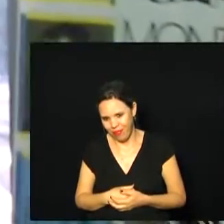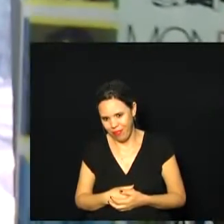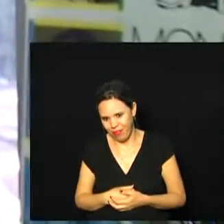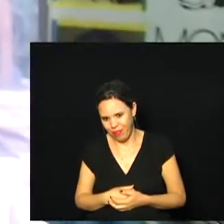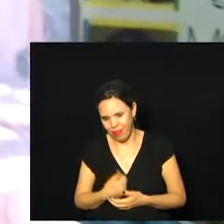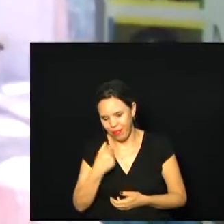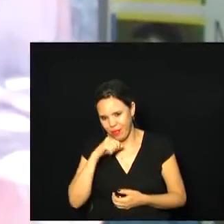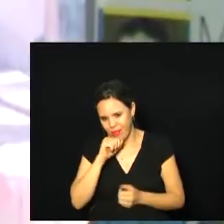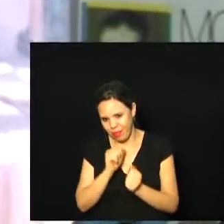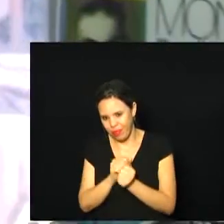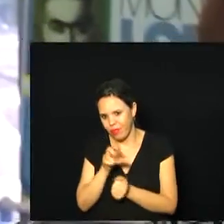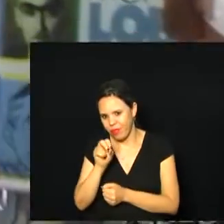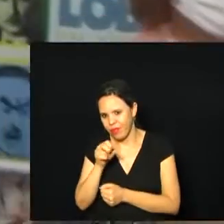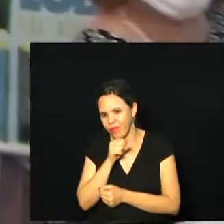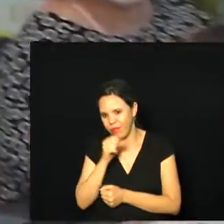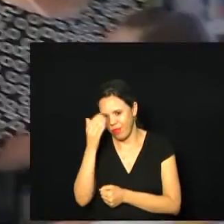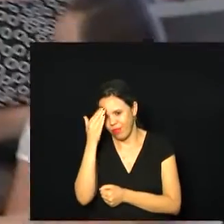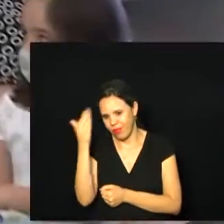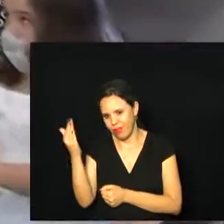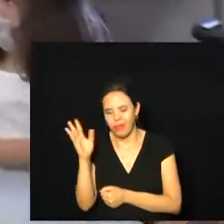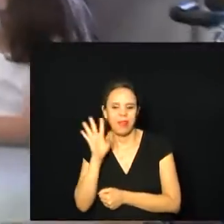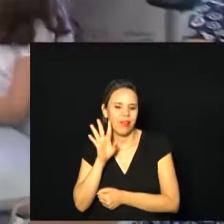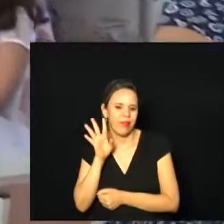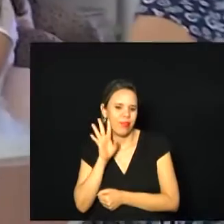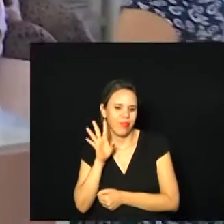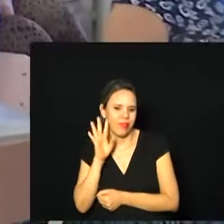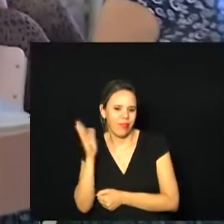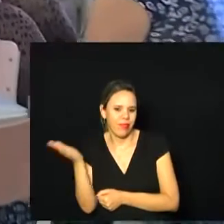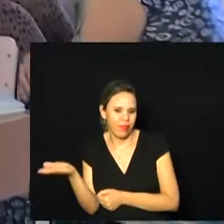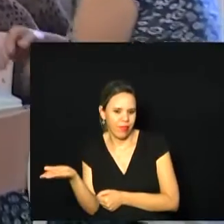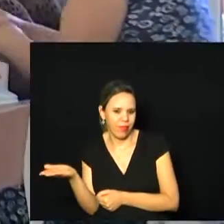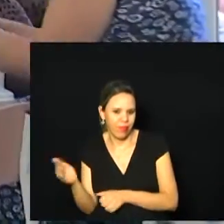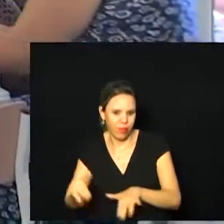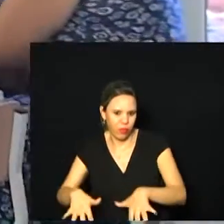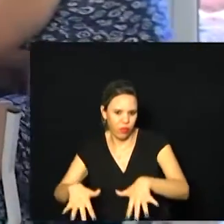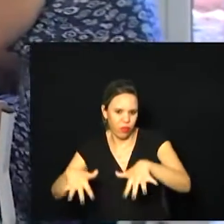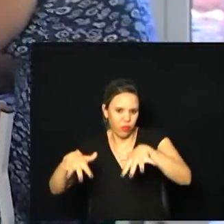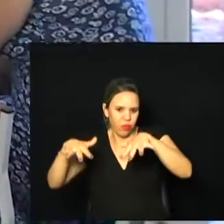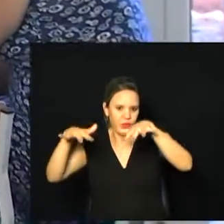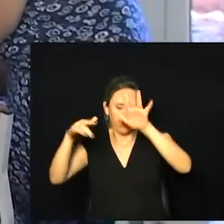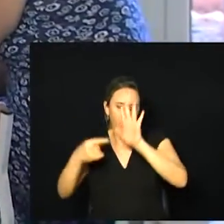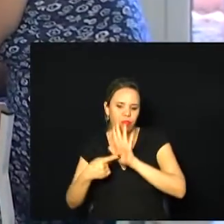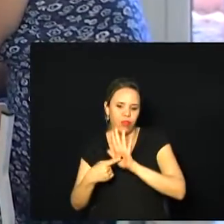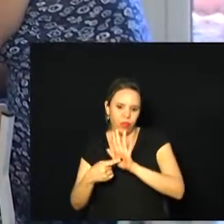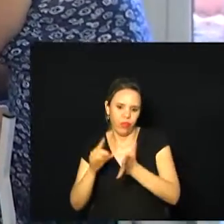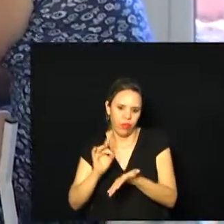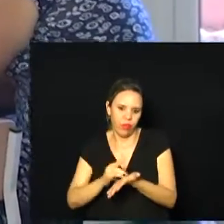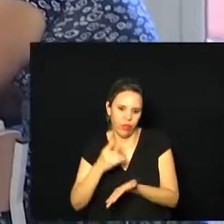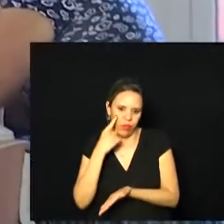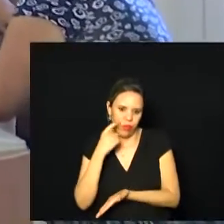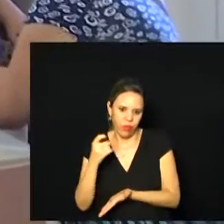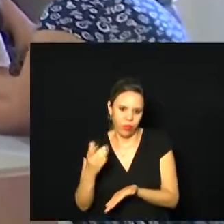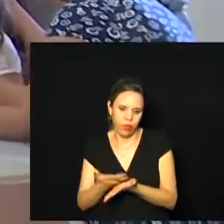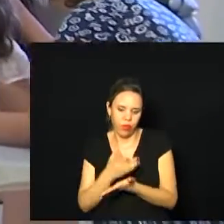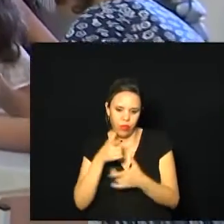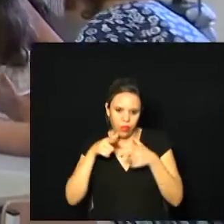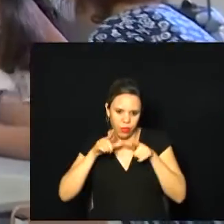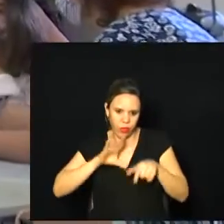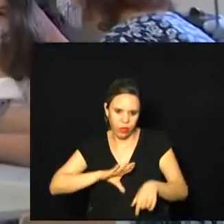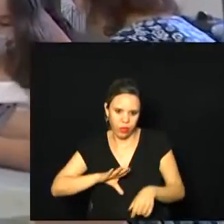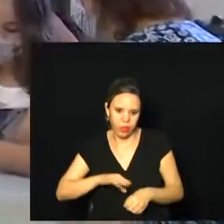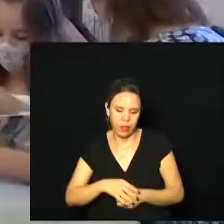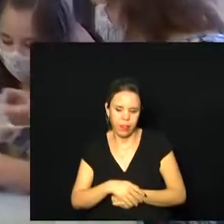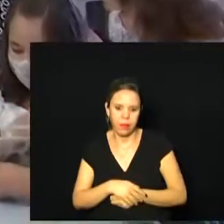com a mãe, tá com a avó, muito obrigado, muito simpática, Cecília, e desde pequenininha mostrando de fato interesse pela língua